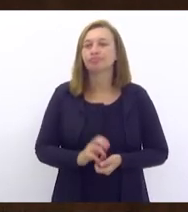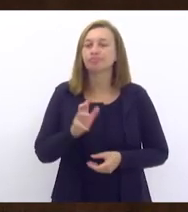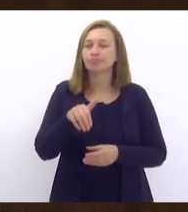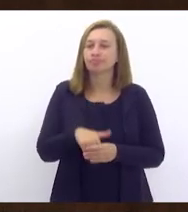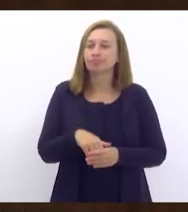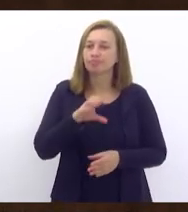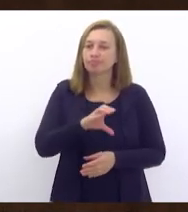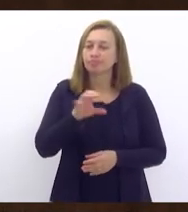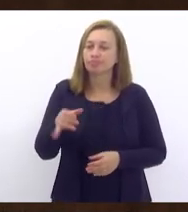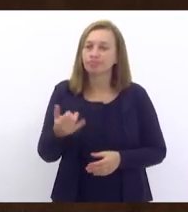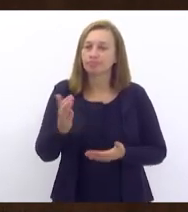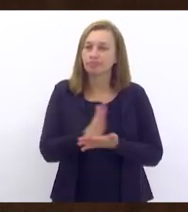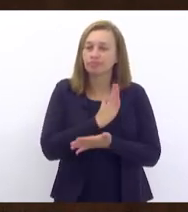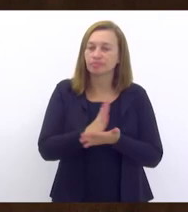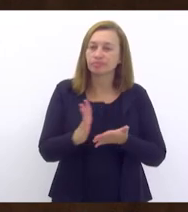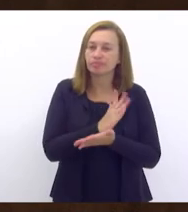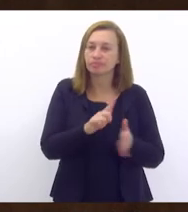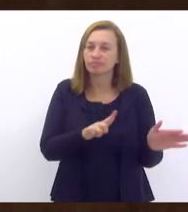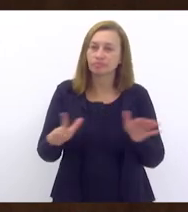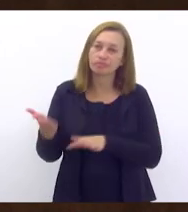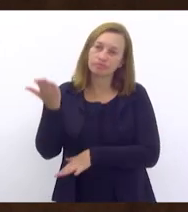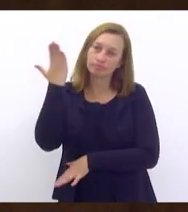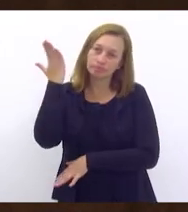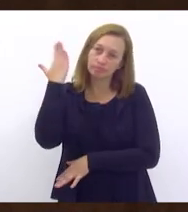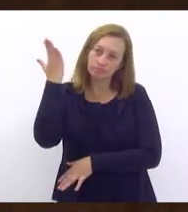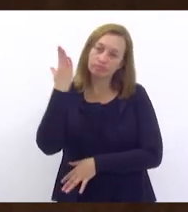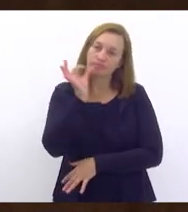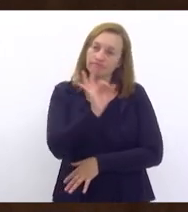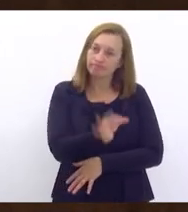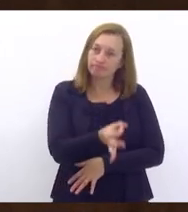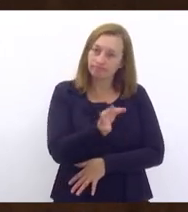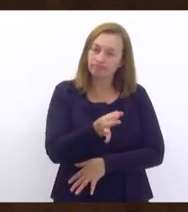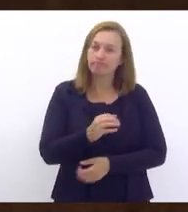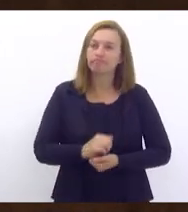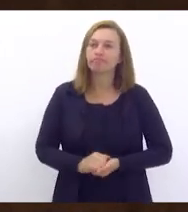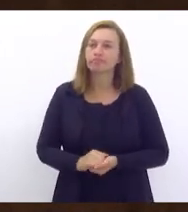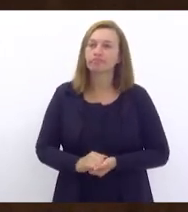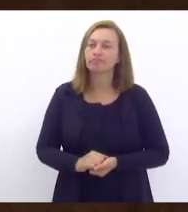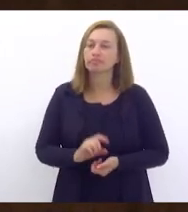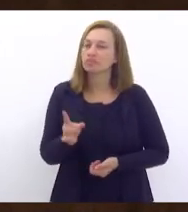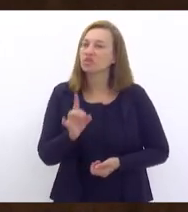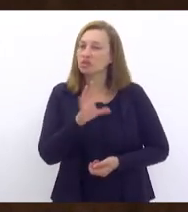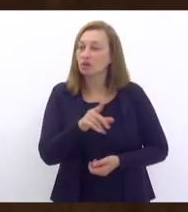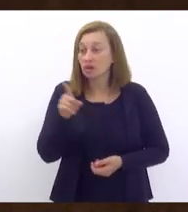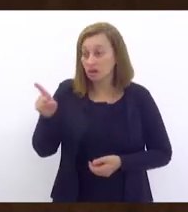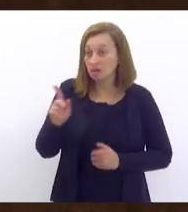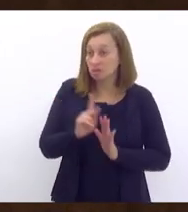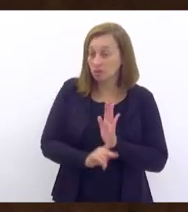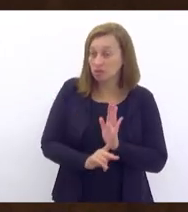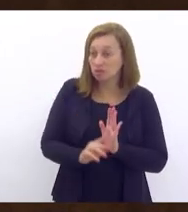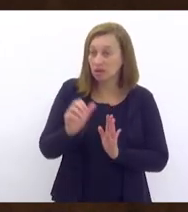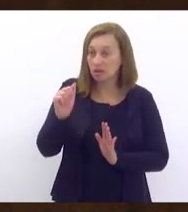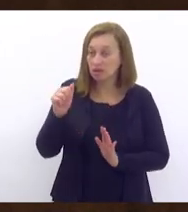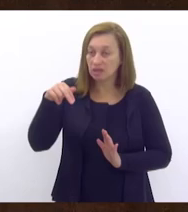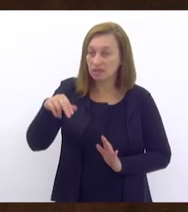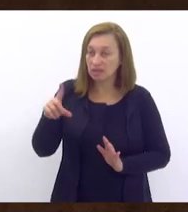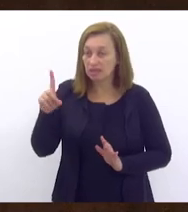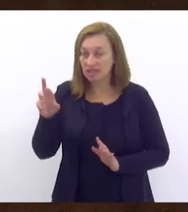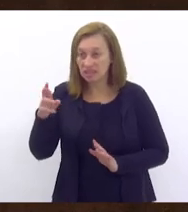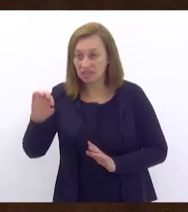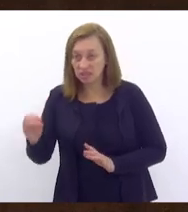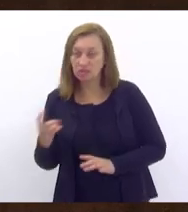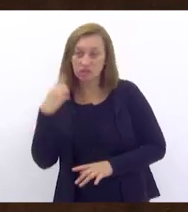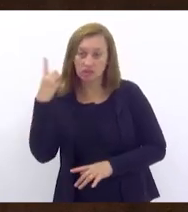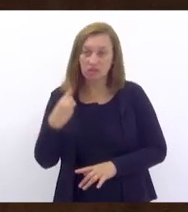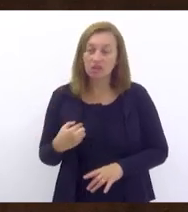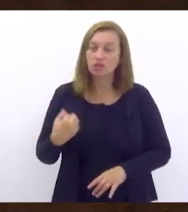votamos na CCJ algumas semanas atrás e eu tenho certeza que não só esse projeto do Andrezinho e da Dani, o